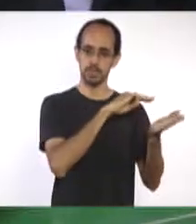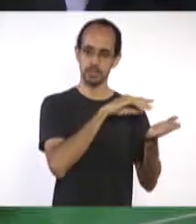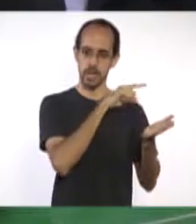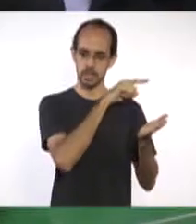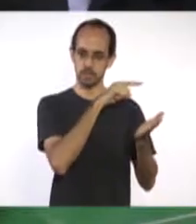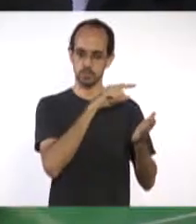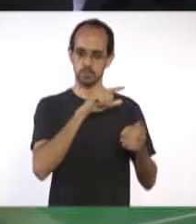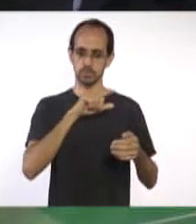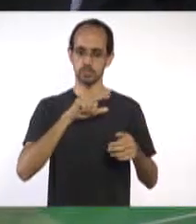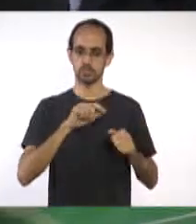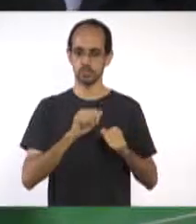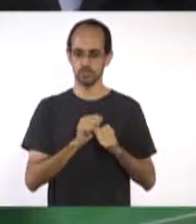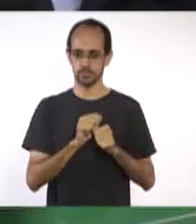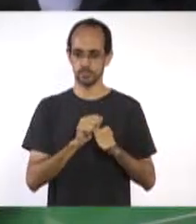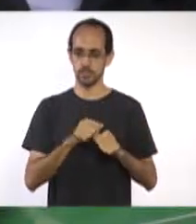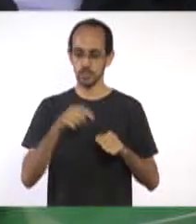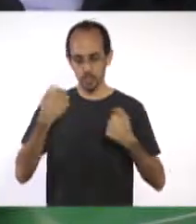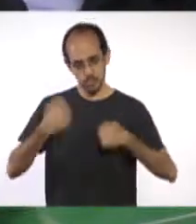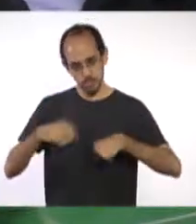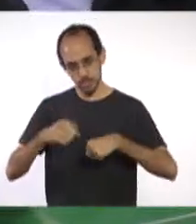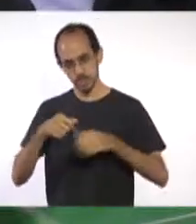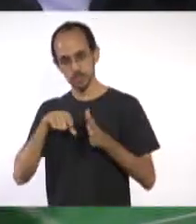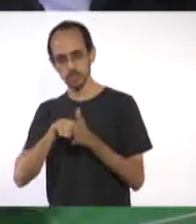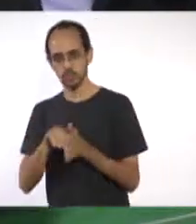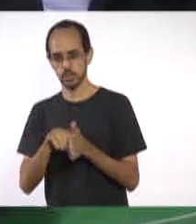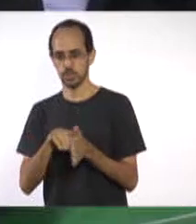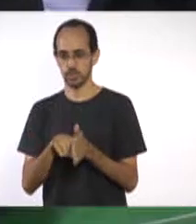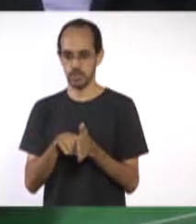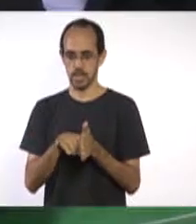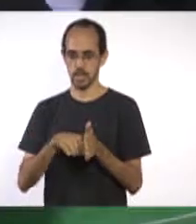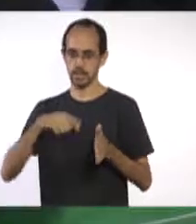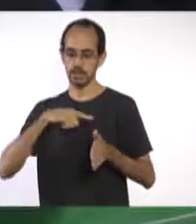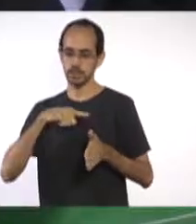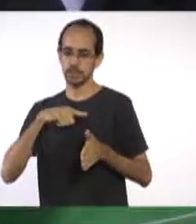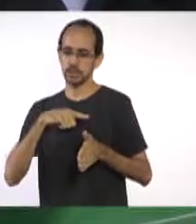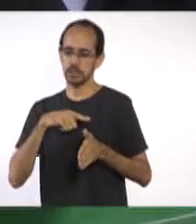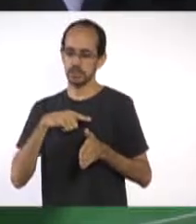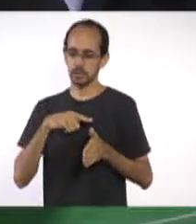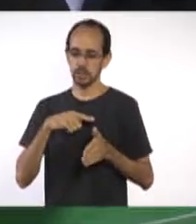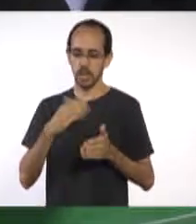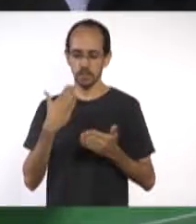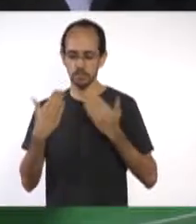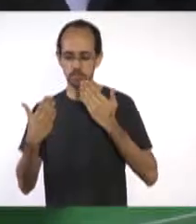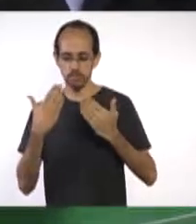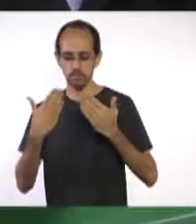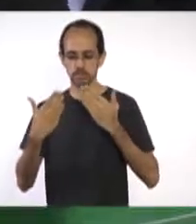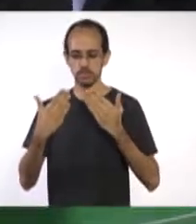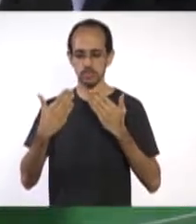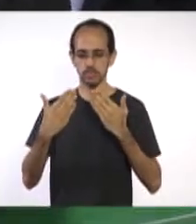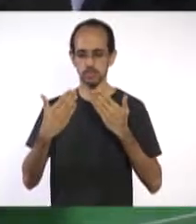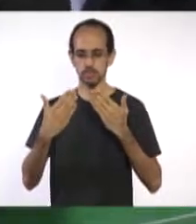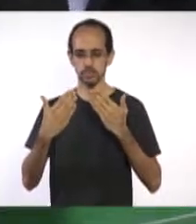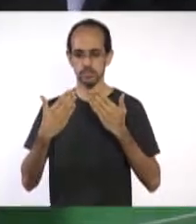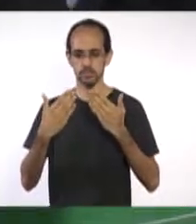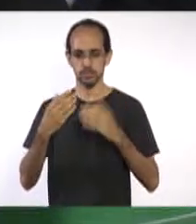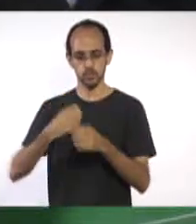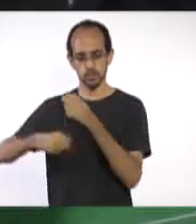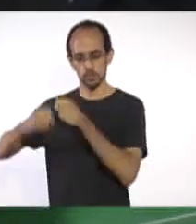é um fato a ser investigado. Há indícios é que a gente ouve desde a legislatura do ano